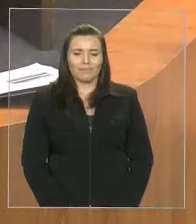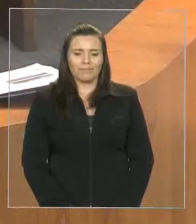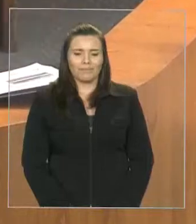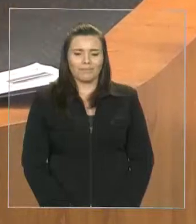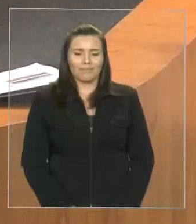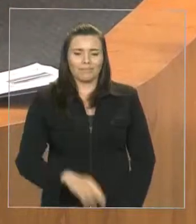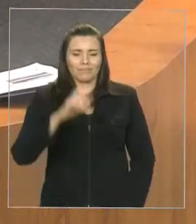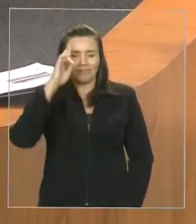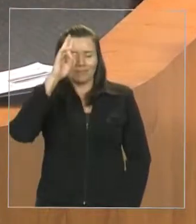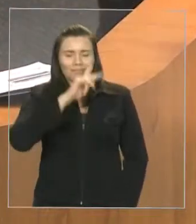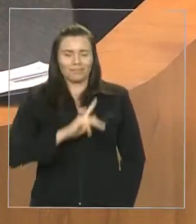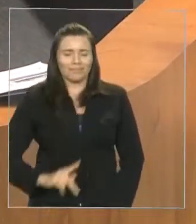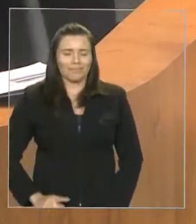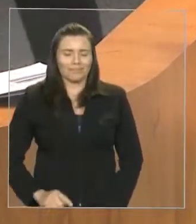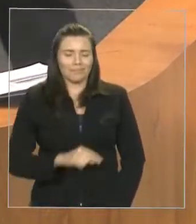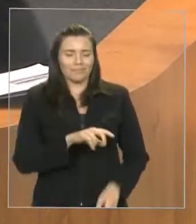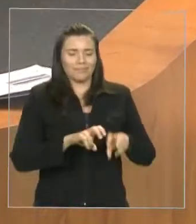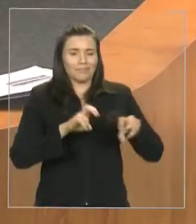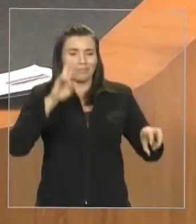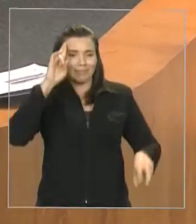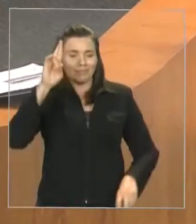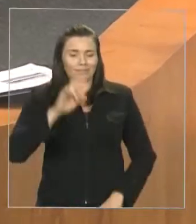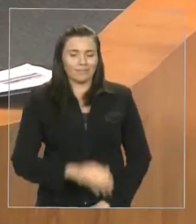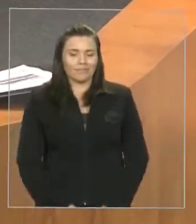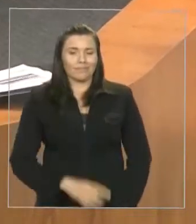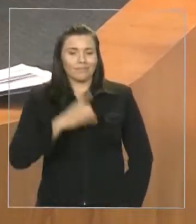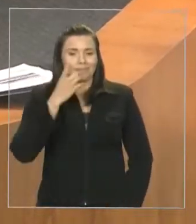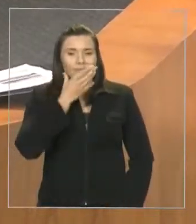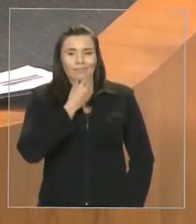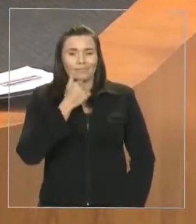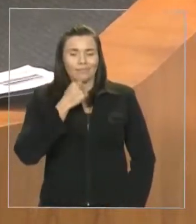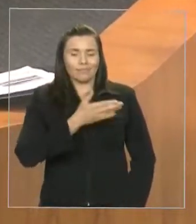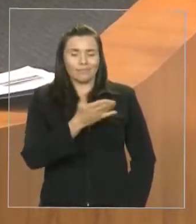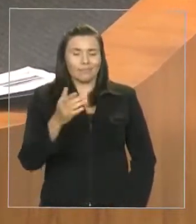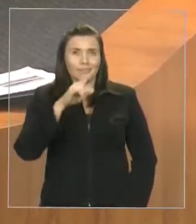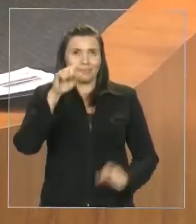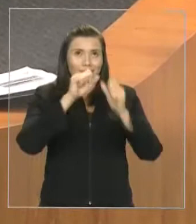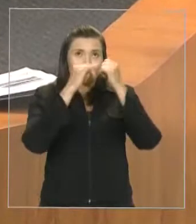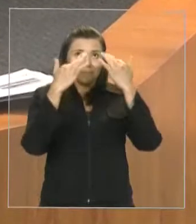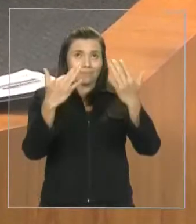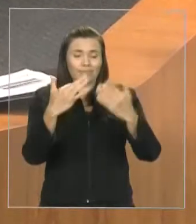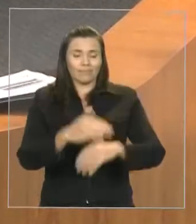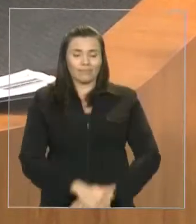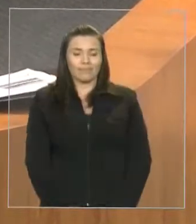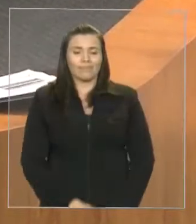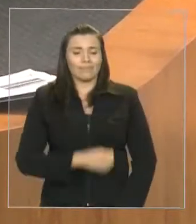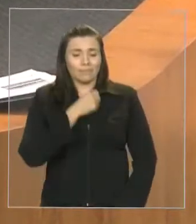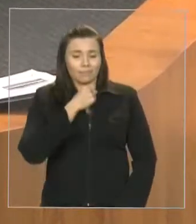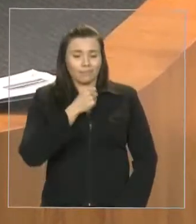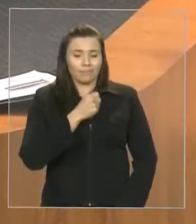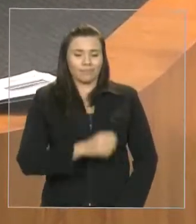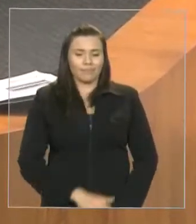Senhor presidente, demais membros da mesa, senhoras e senhores deputados, galeria, imprensa,